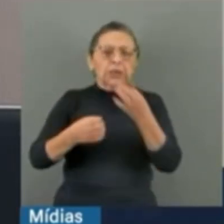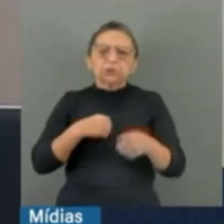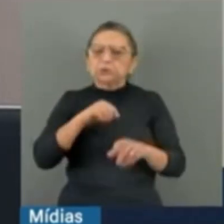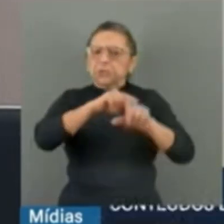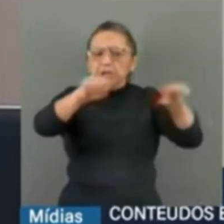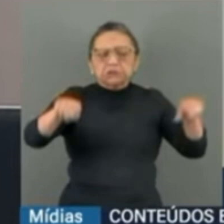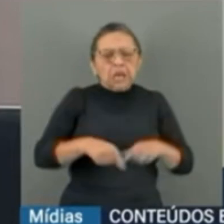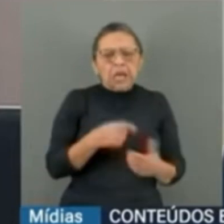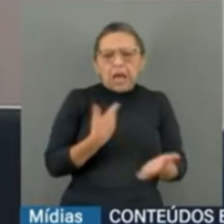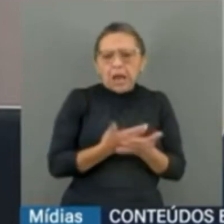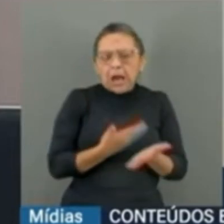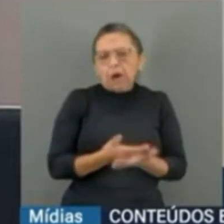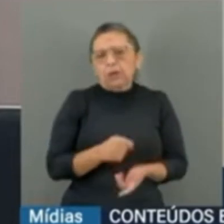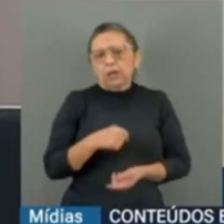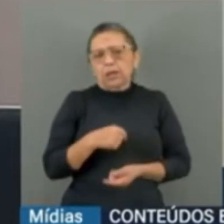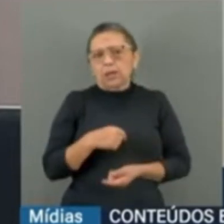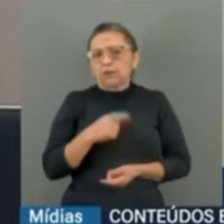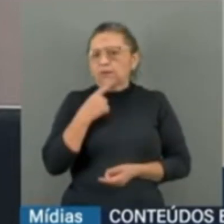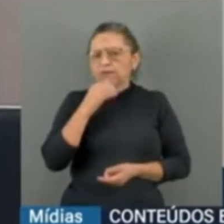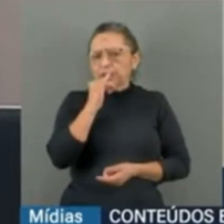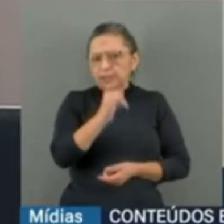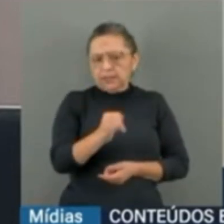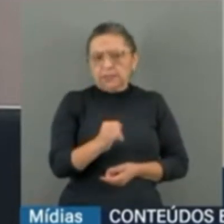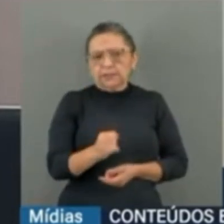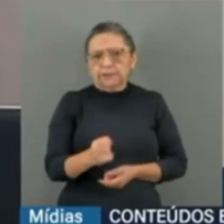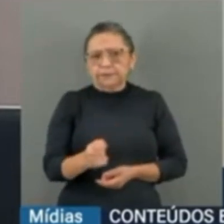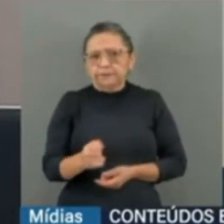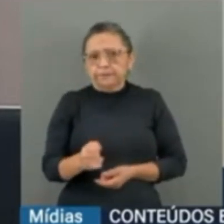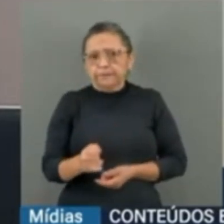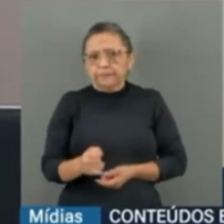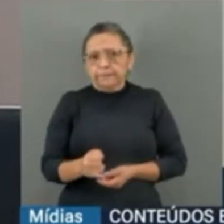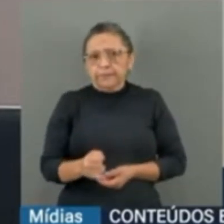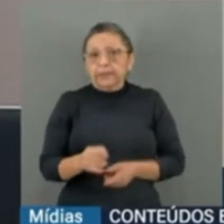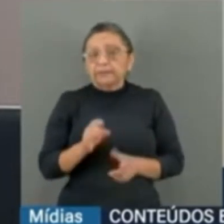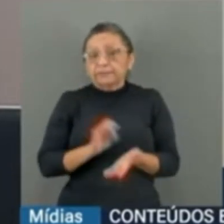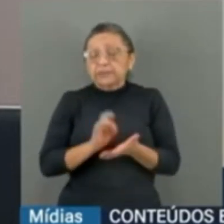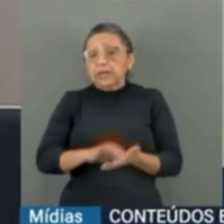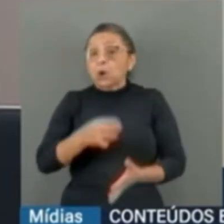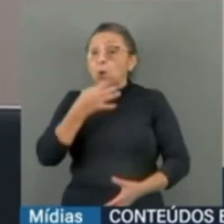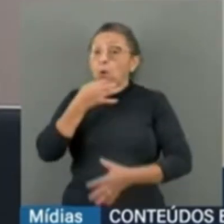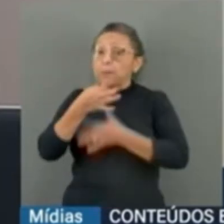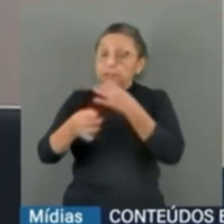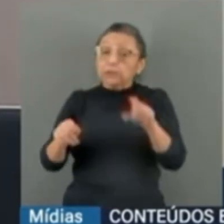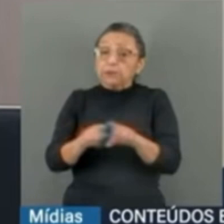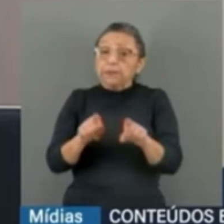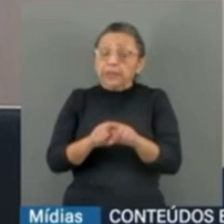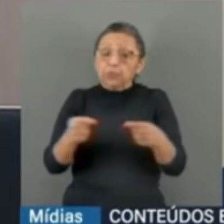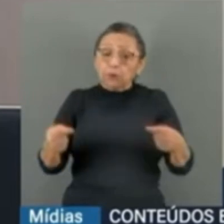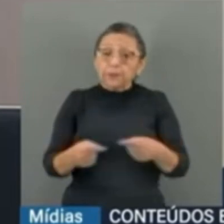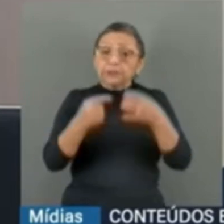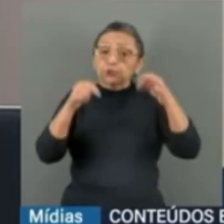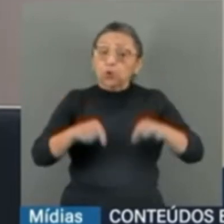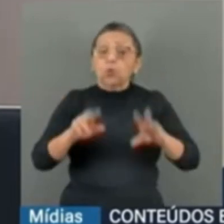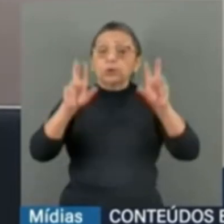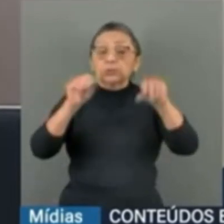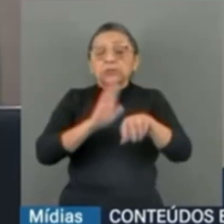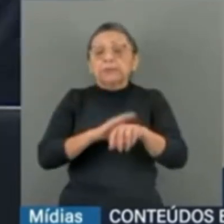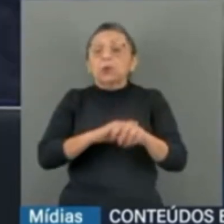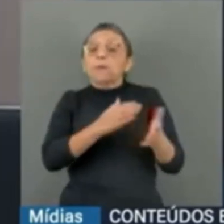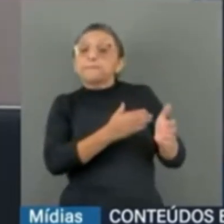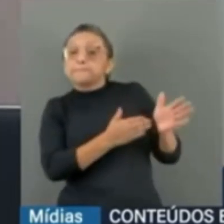aula dizendo, e isso era um comentário também corrente, que o princípio